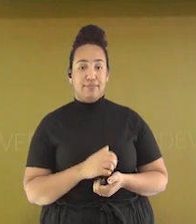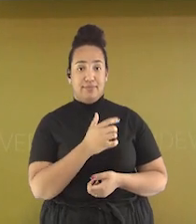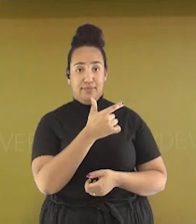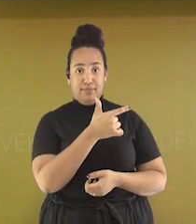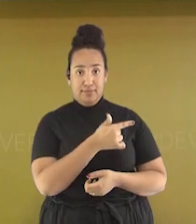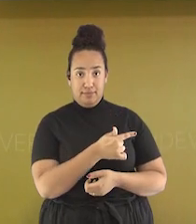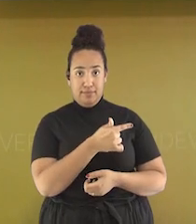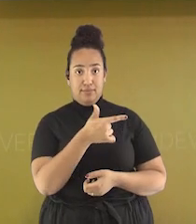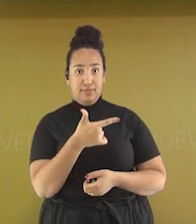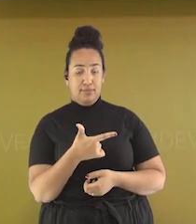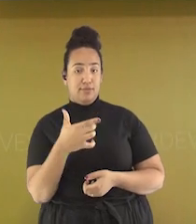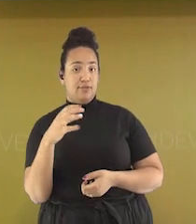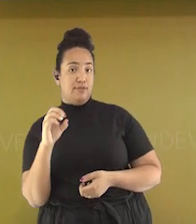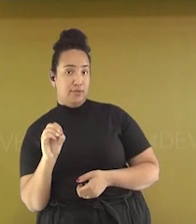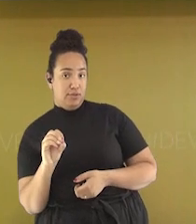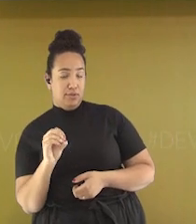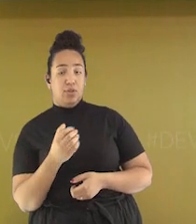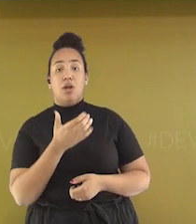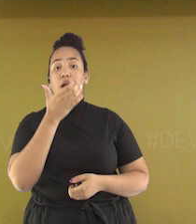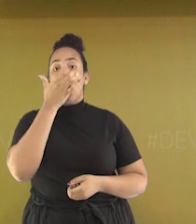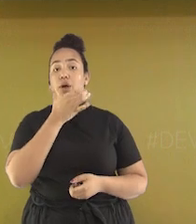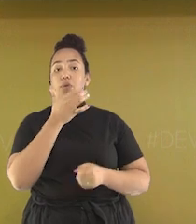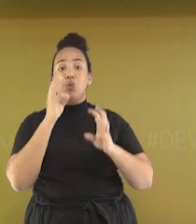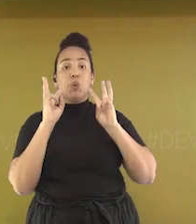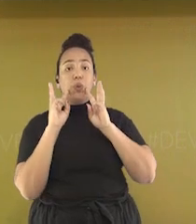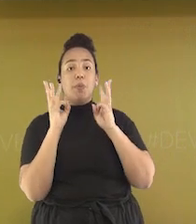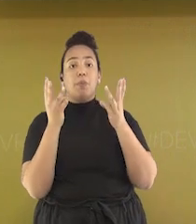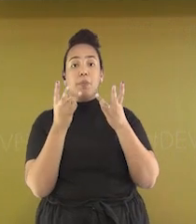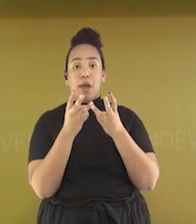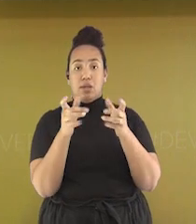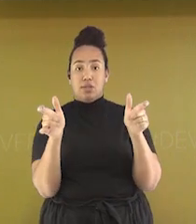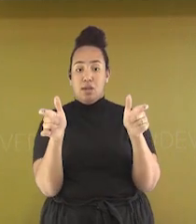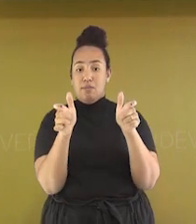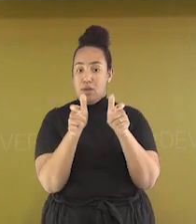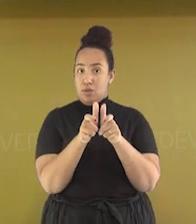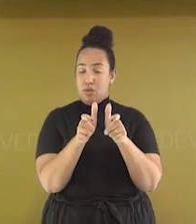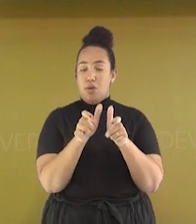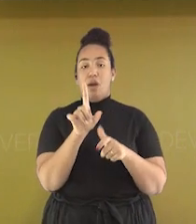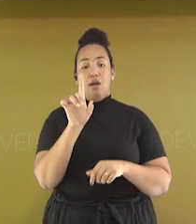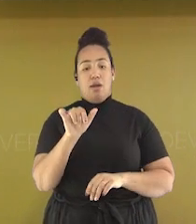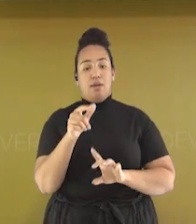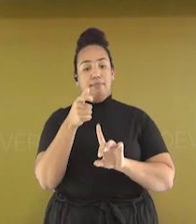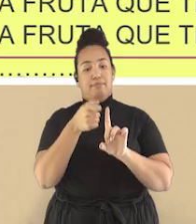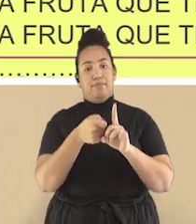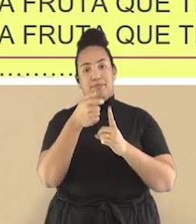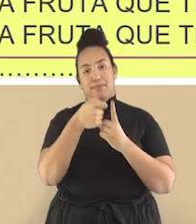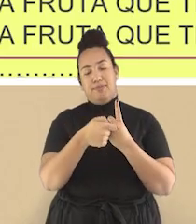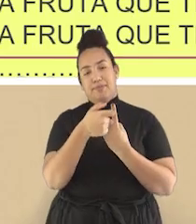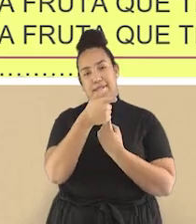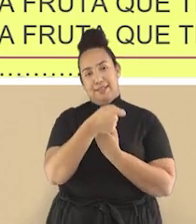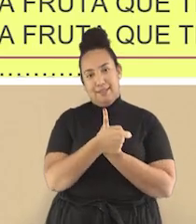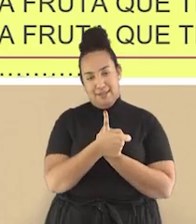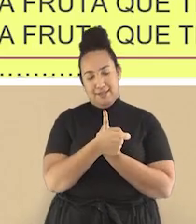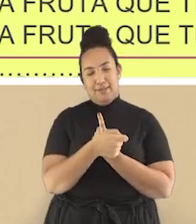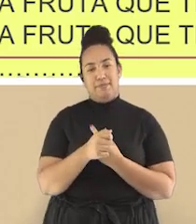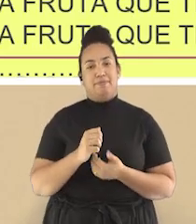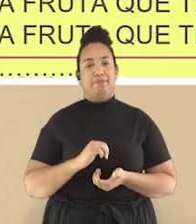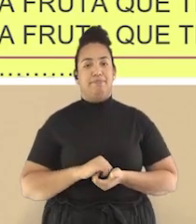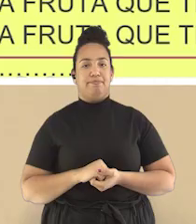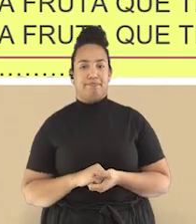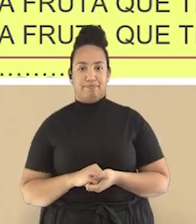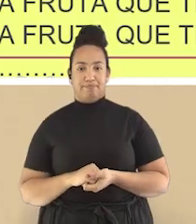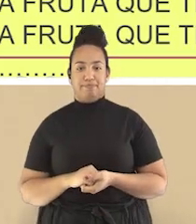Vimos que ela tem 720 gramas. E a fruta que tem a menor massa é a banana,